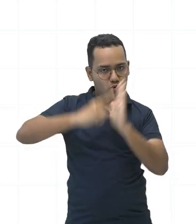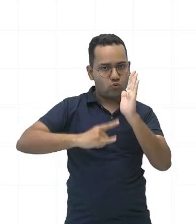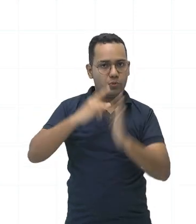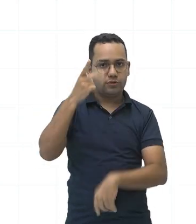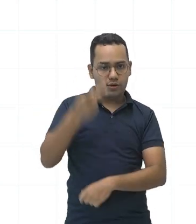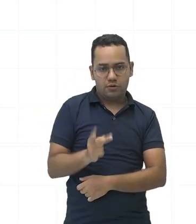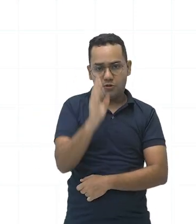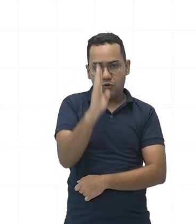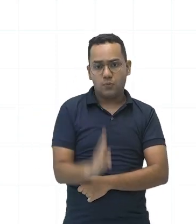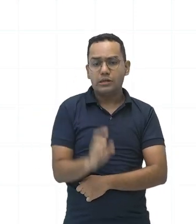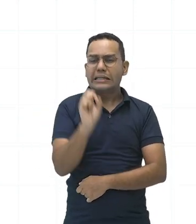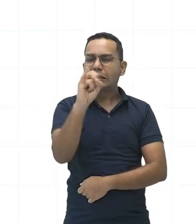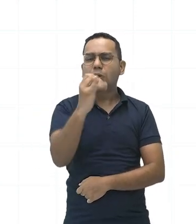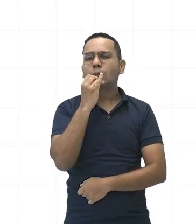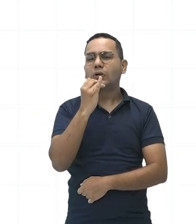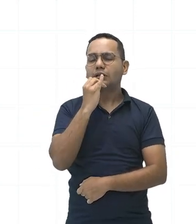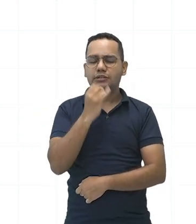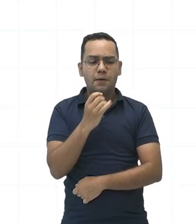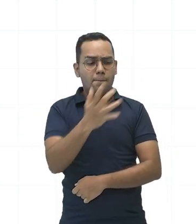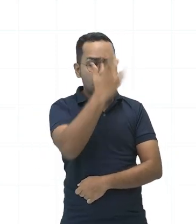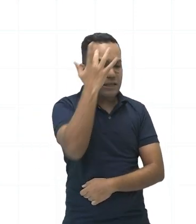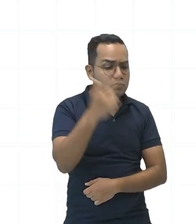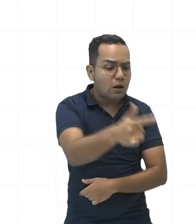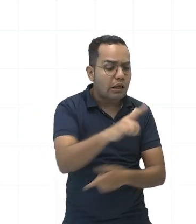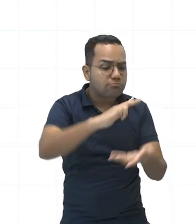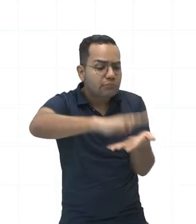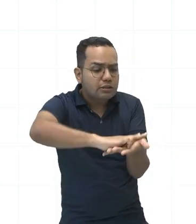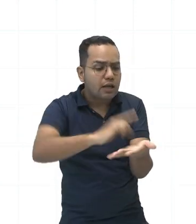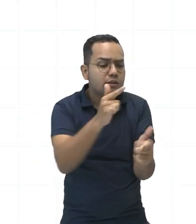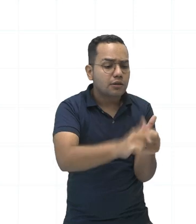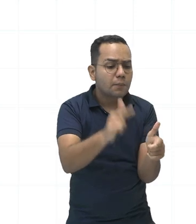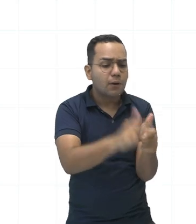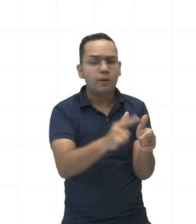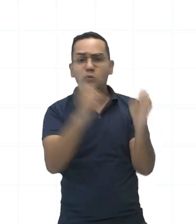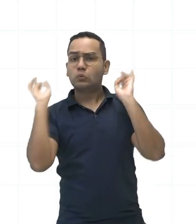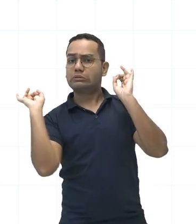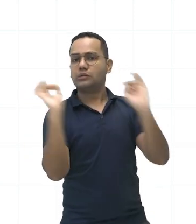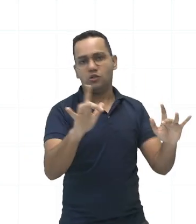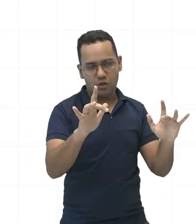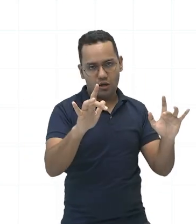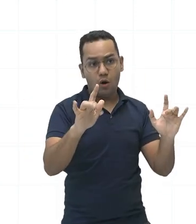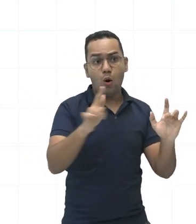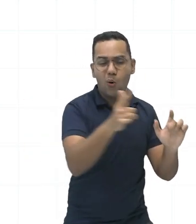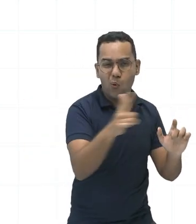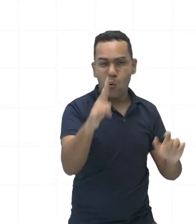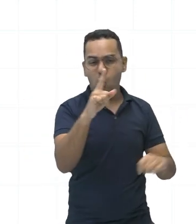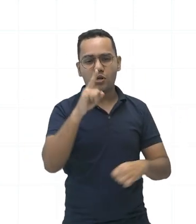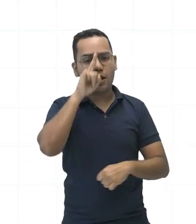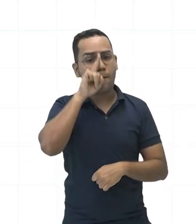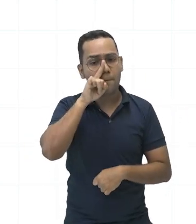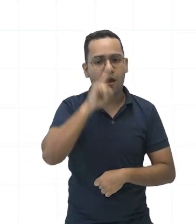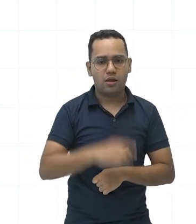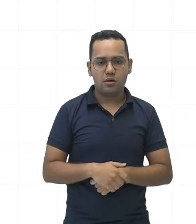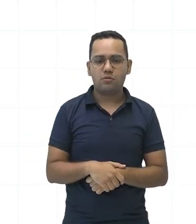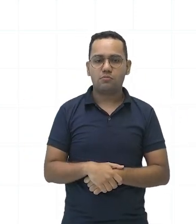brasileiro, deixar de prestar socorro à vítima de acidente ou pessoas em perigo iminente podendo